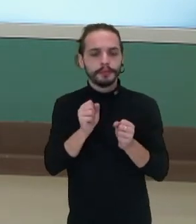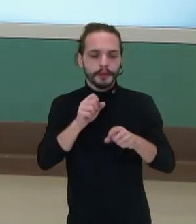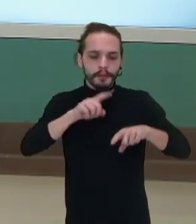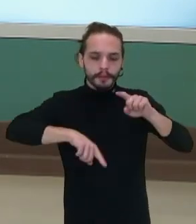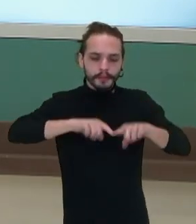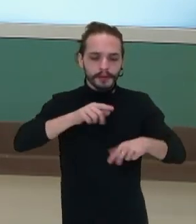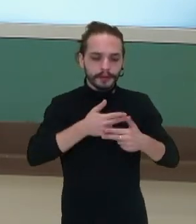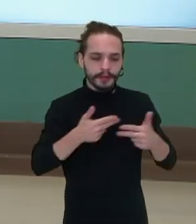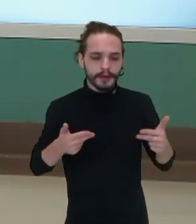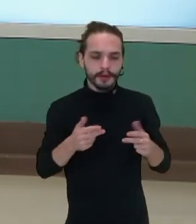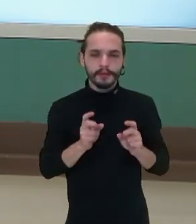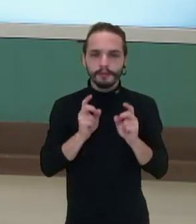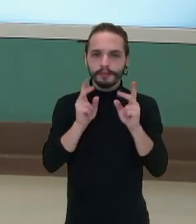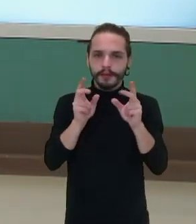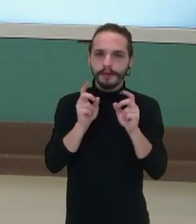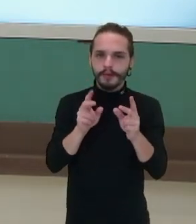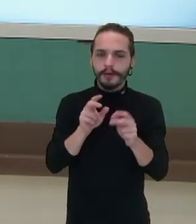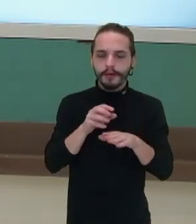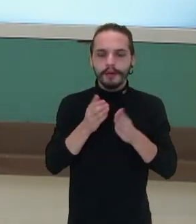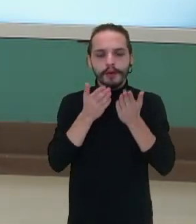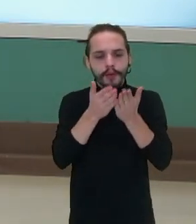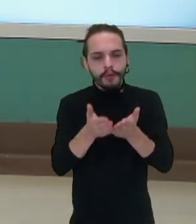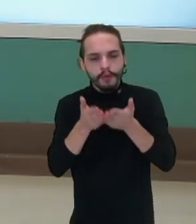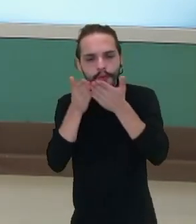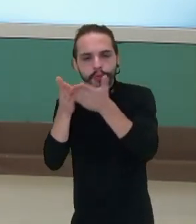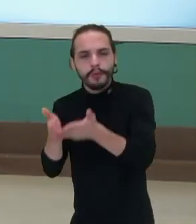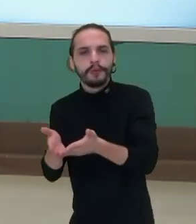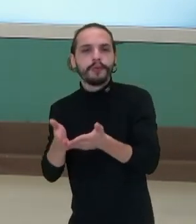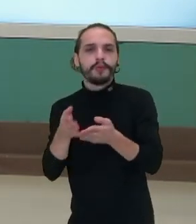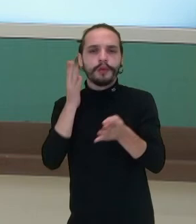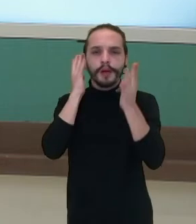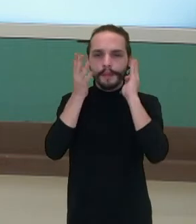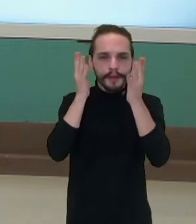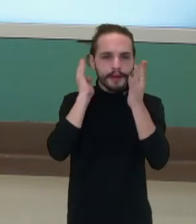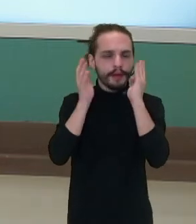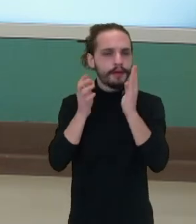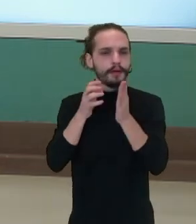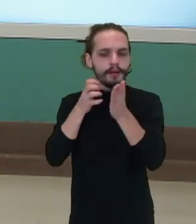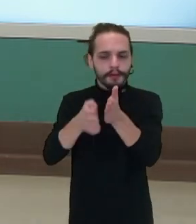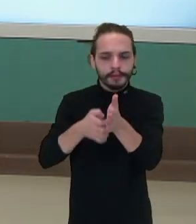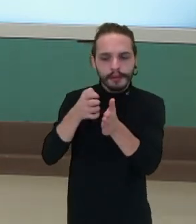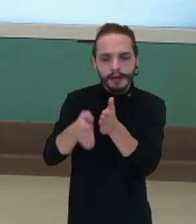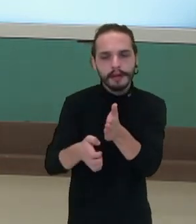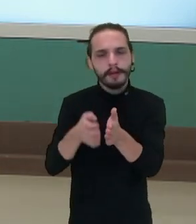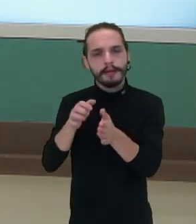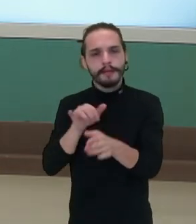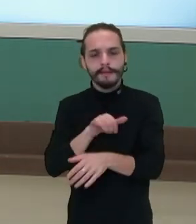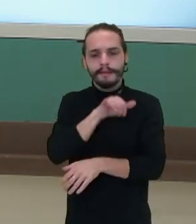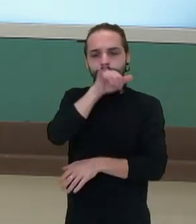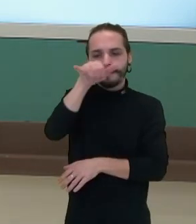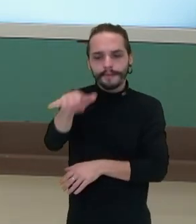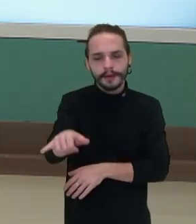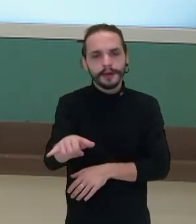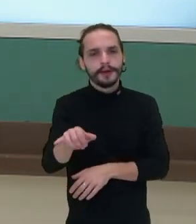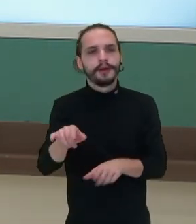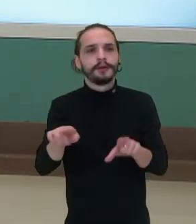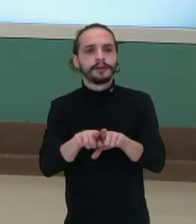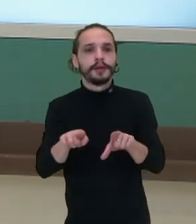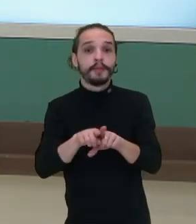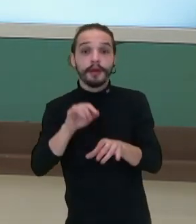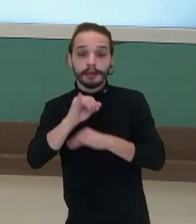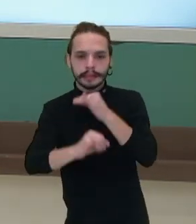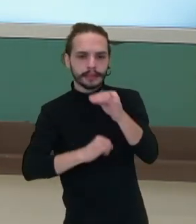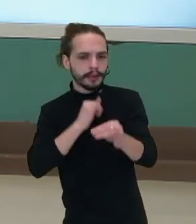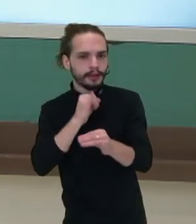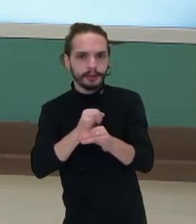mercadorias via navio ou avião ou caminhão ou então trem, e também fluxos, por exemplo, como da internet, né, que